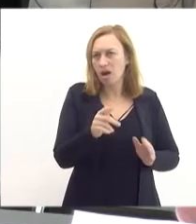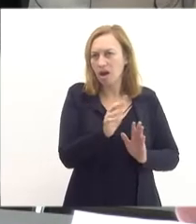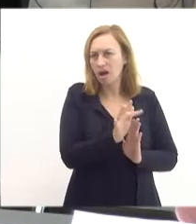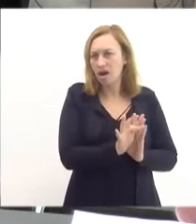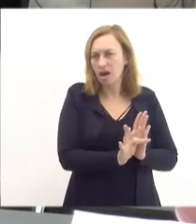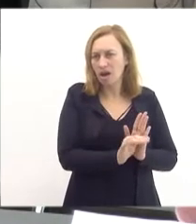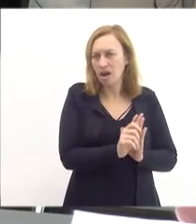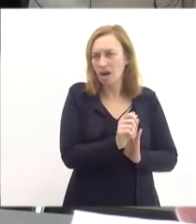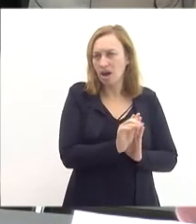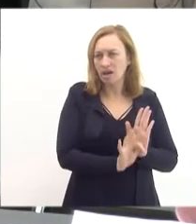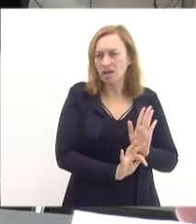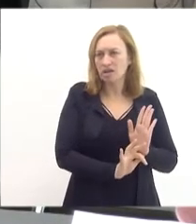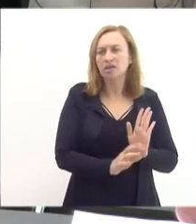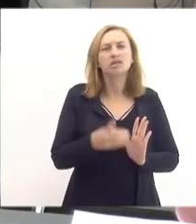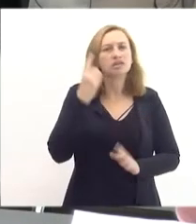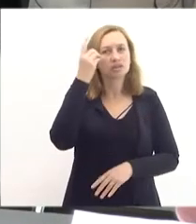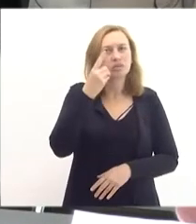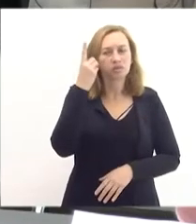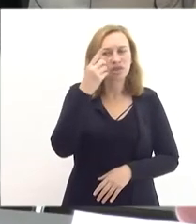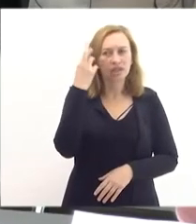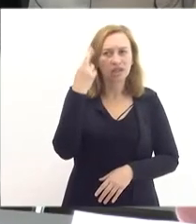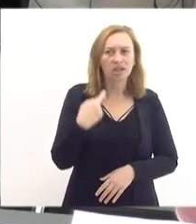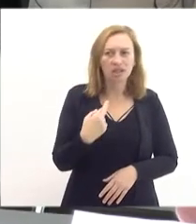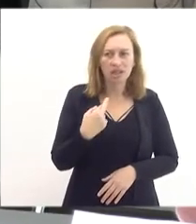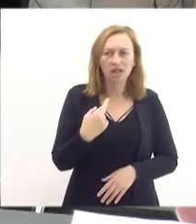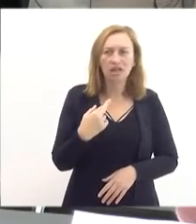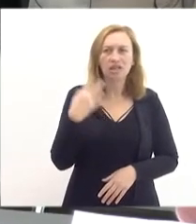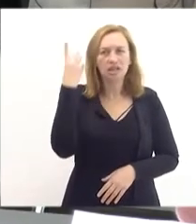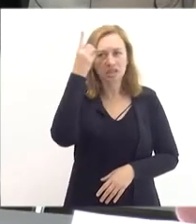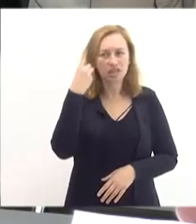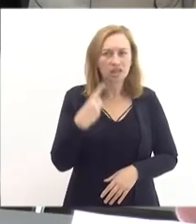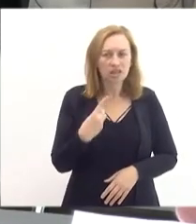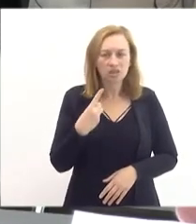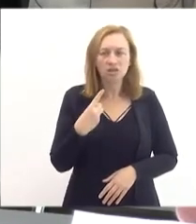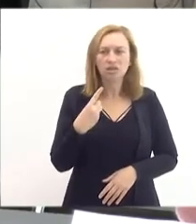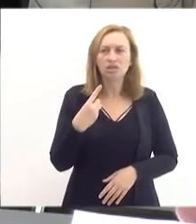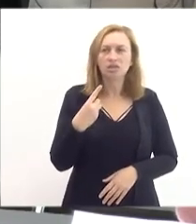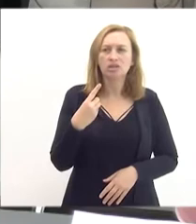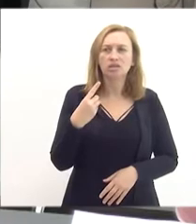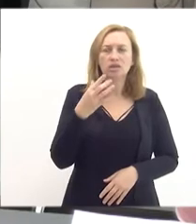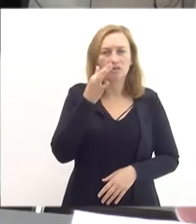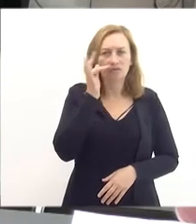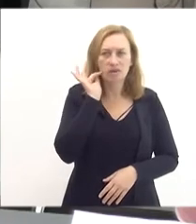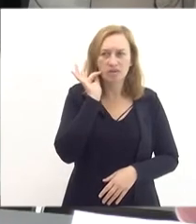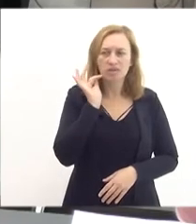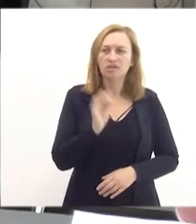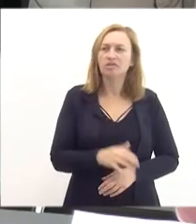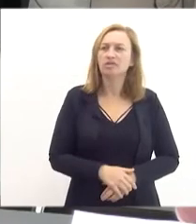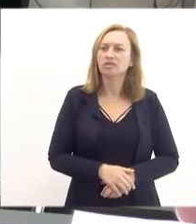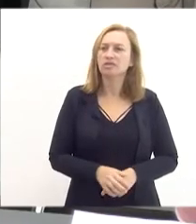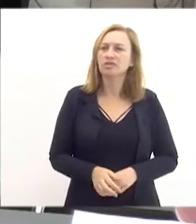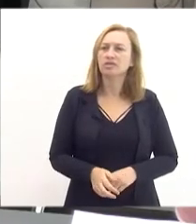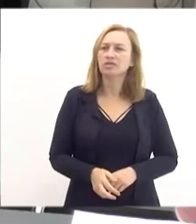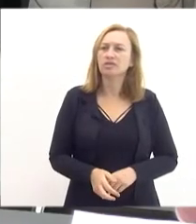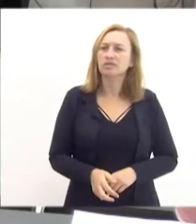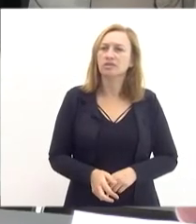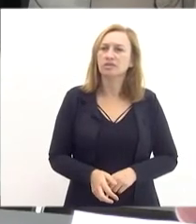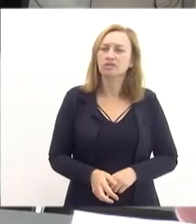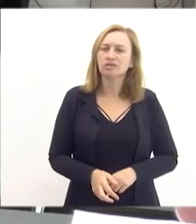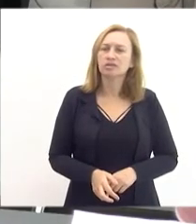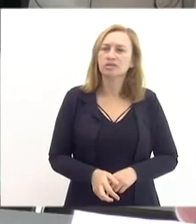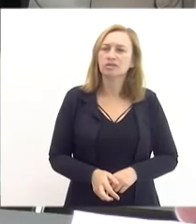Esse é da deputada Renata Souza, da deputada Dani Monteiro e do deputado Flávio Serafini.